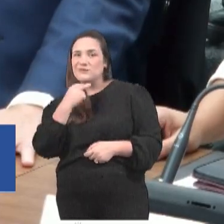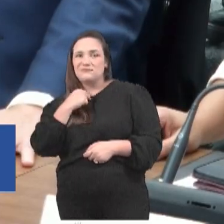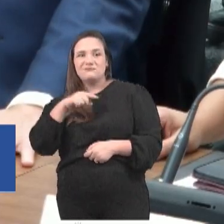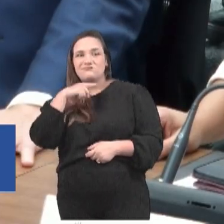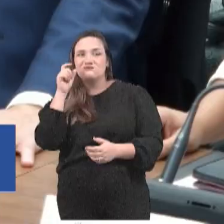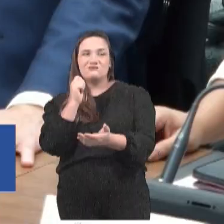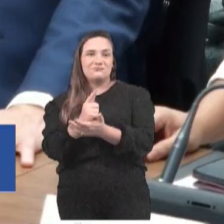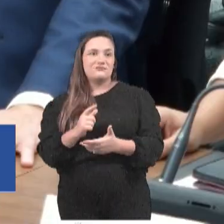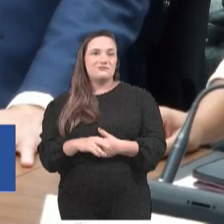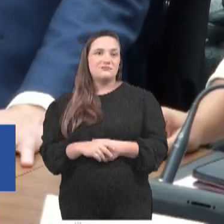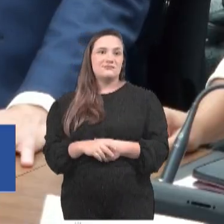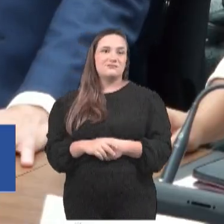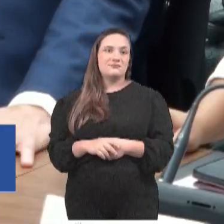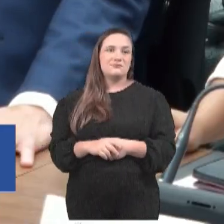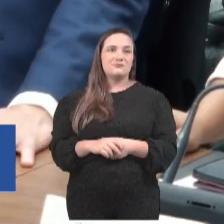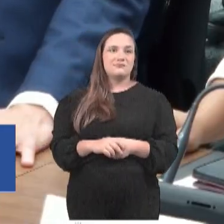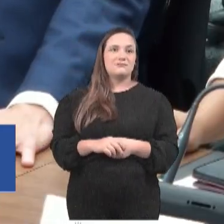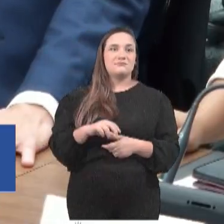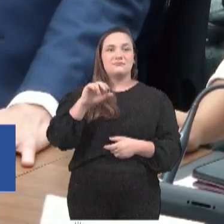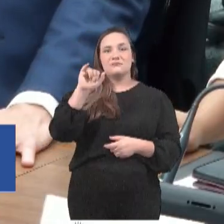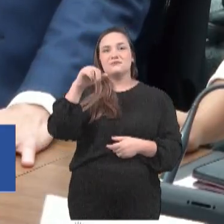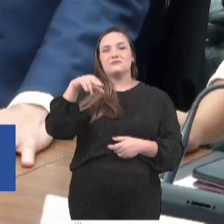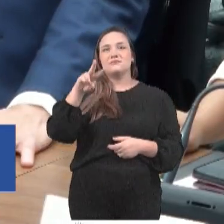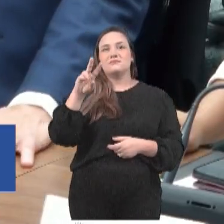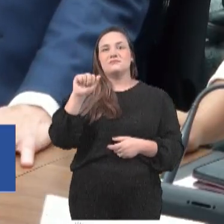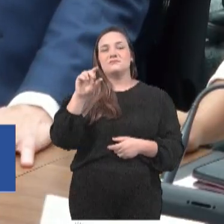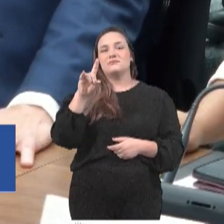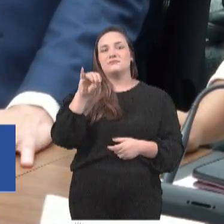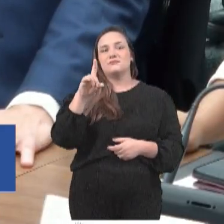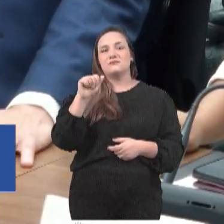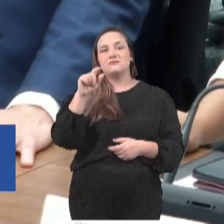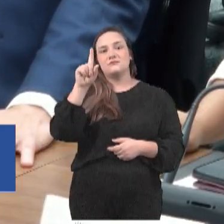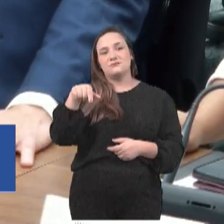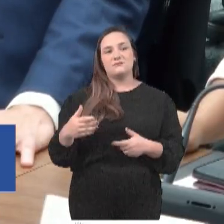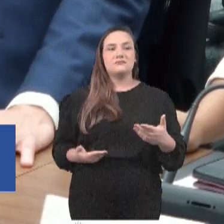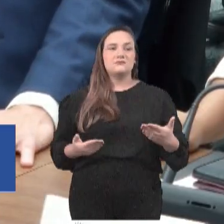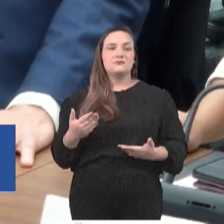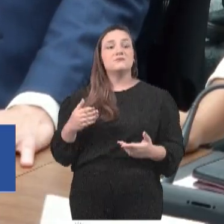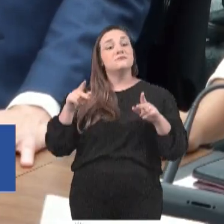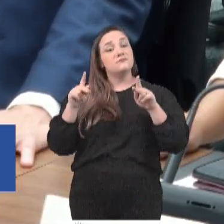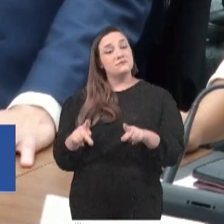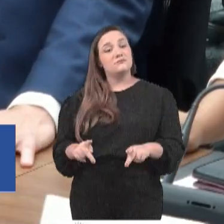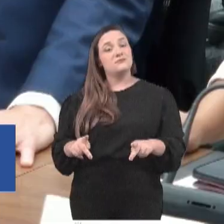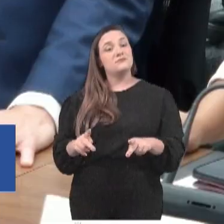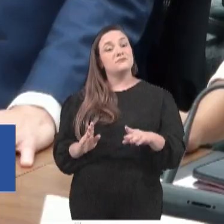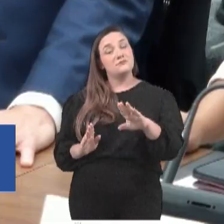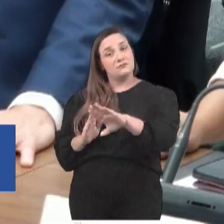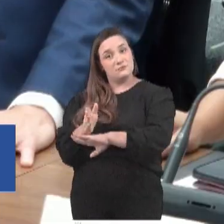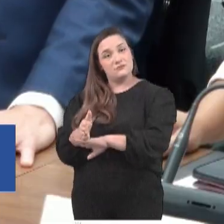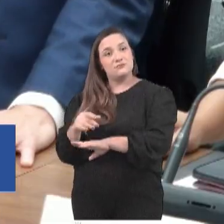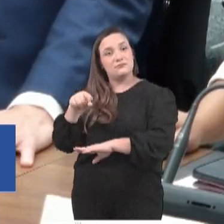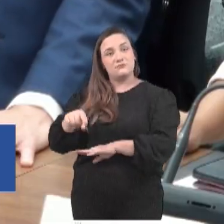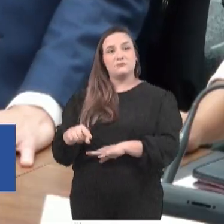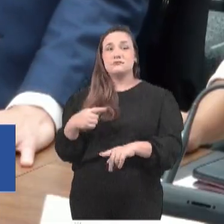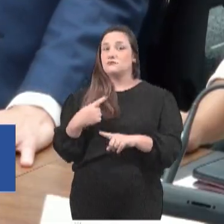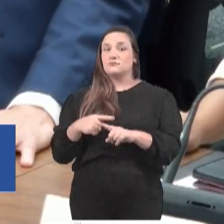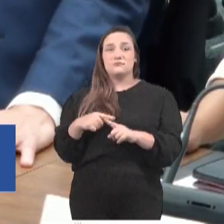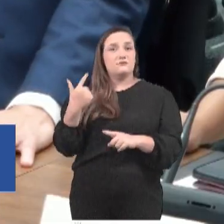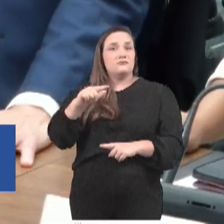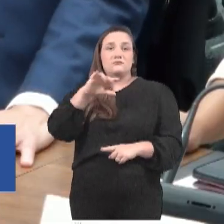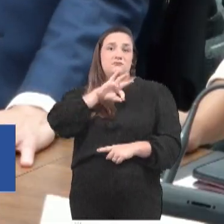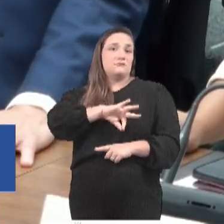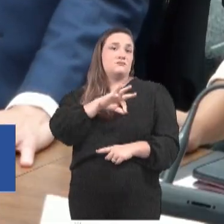eu não uso o termo invadir, ocupada pelos servidores públicos, né, no Razuc, que